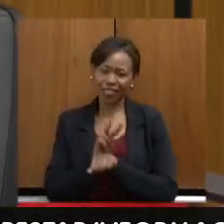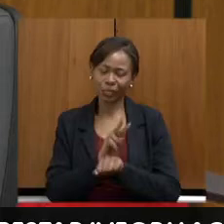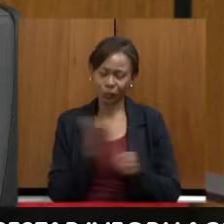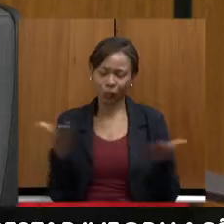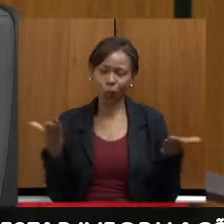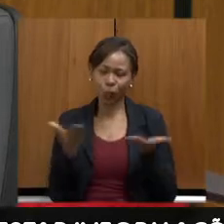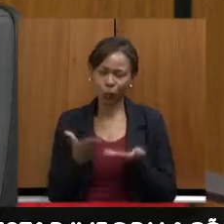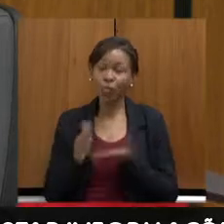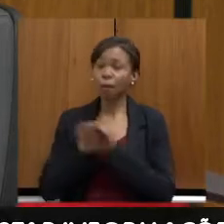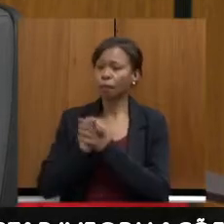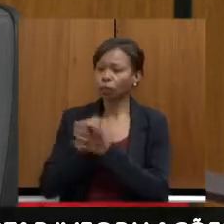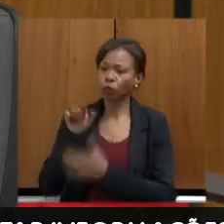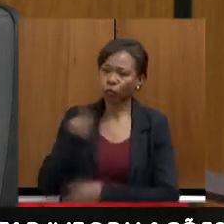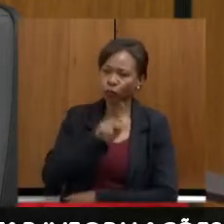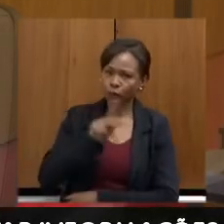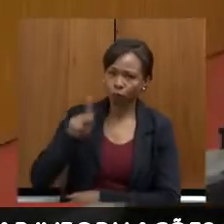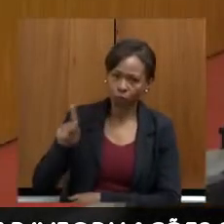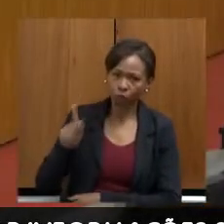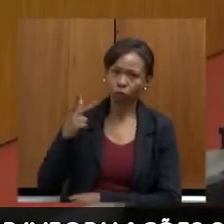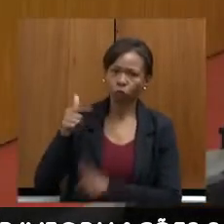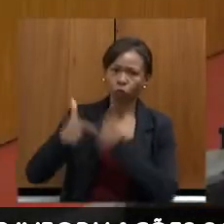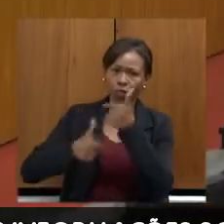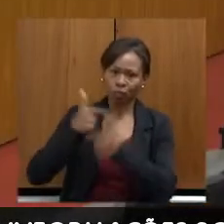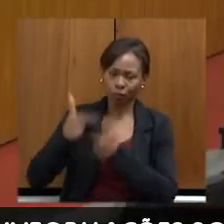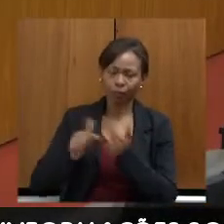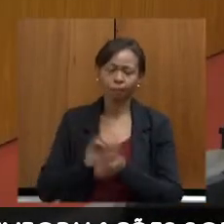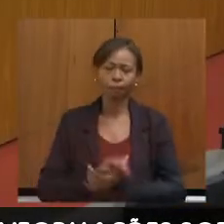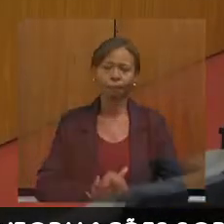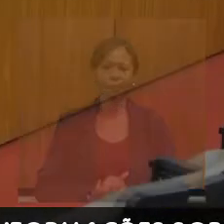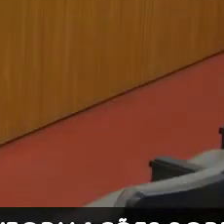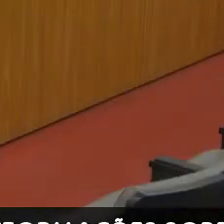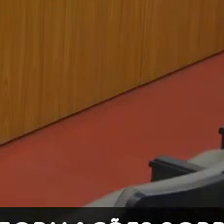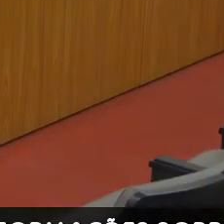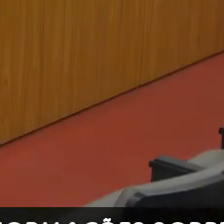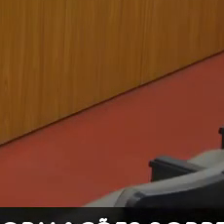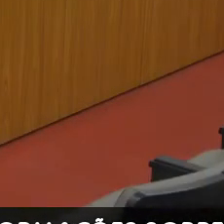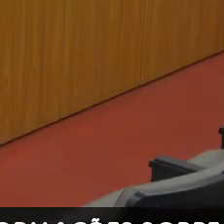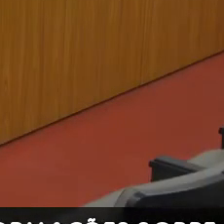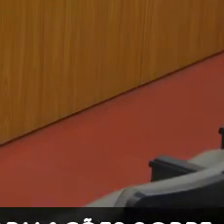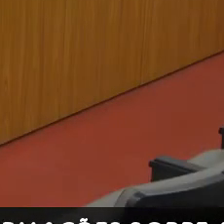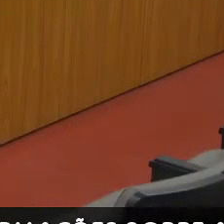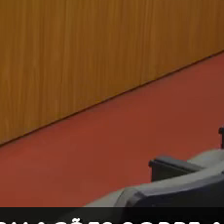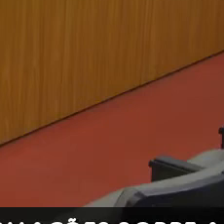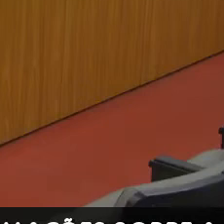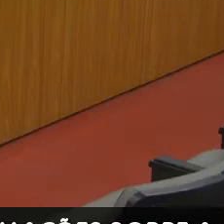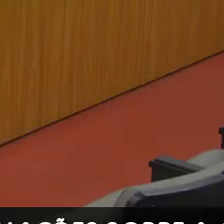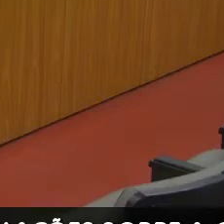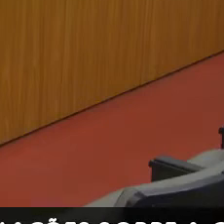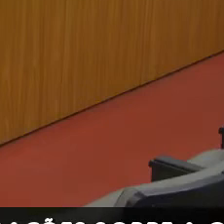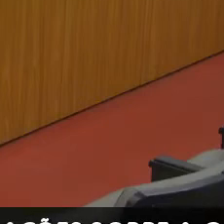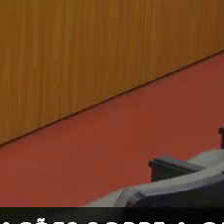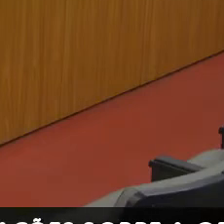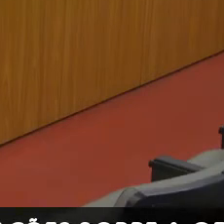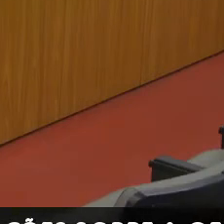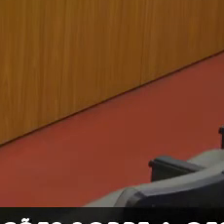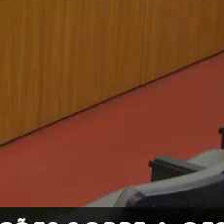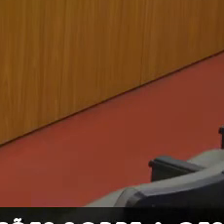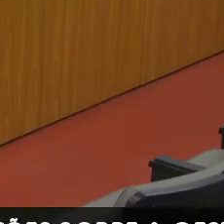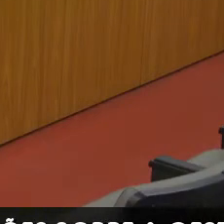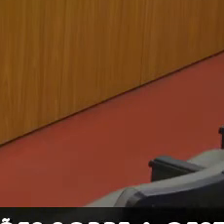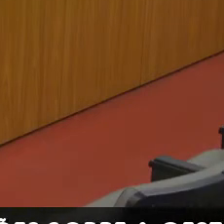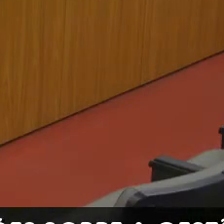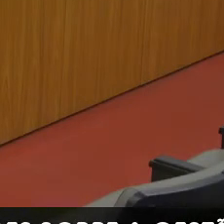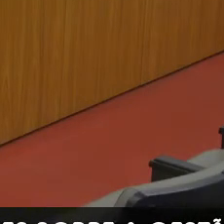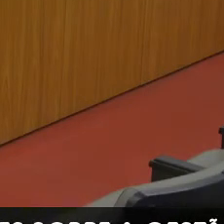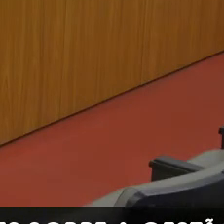fiscaliza e parabenizando vossa excelência' e pelo trabalho parlamentar muito obrigado uma homenagem às mulheres não é mesmo